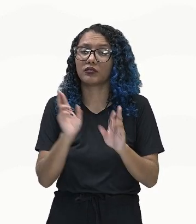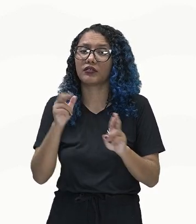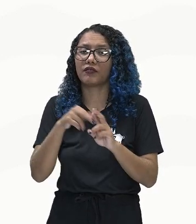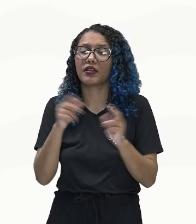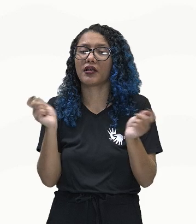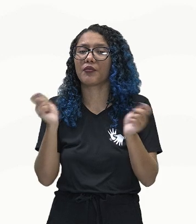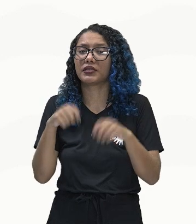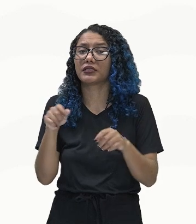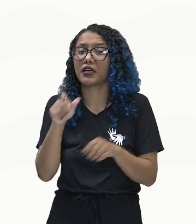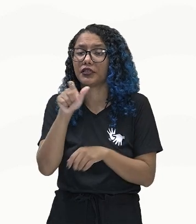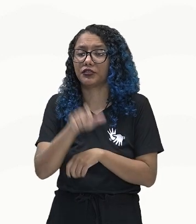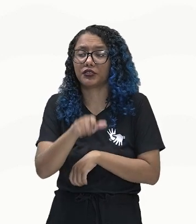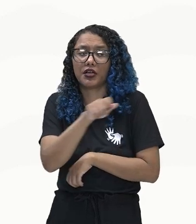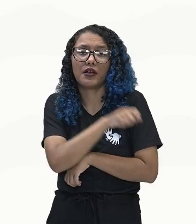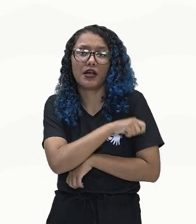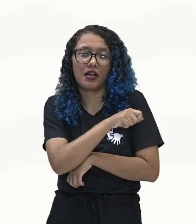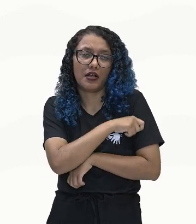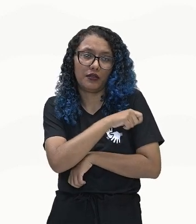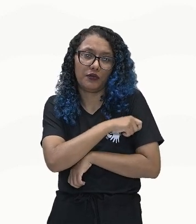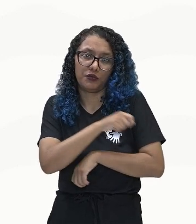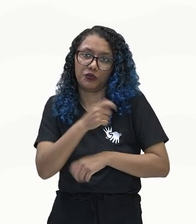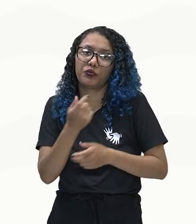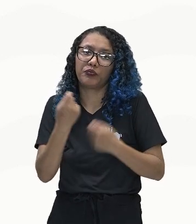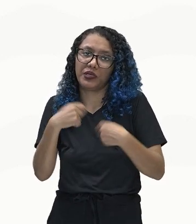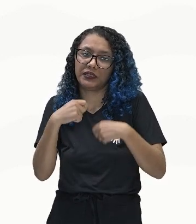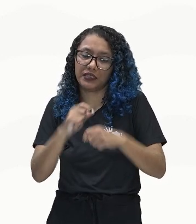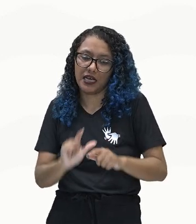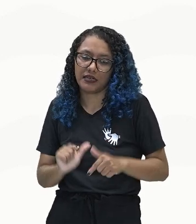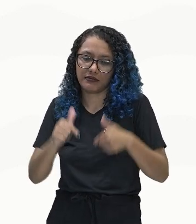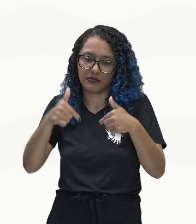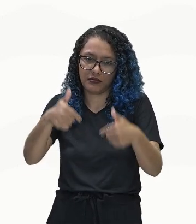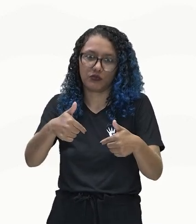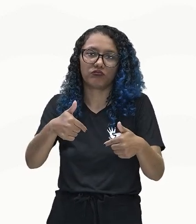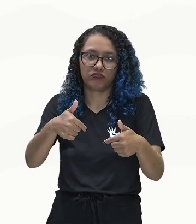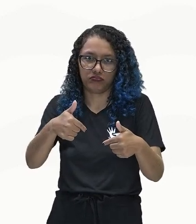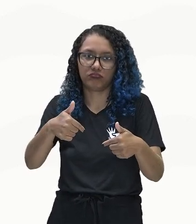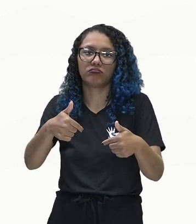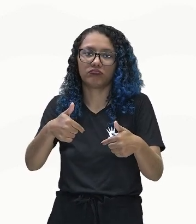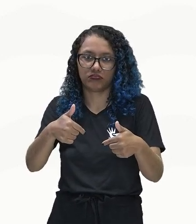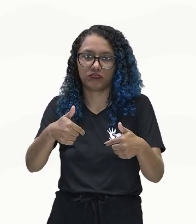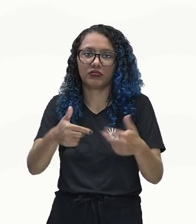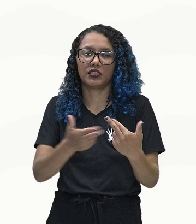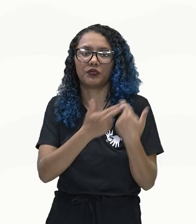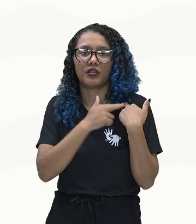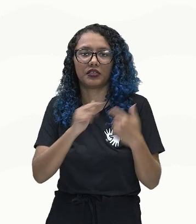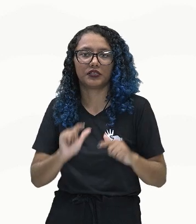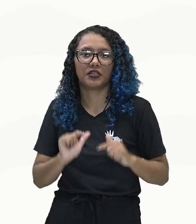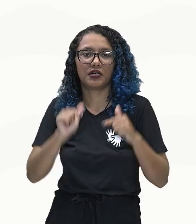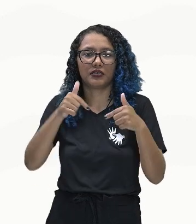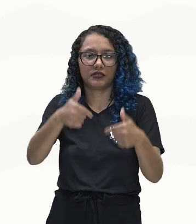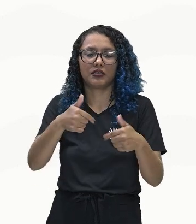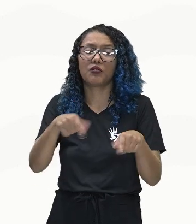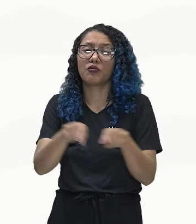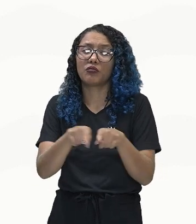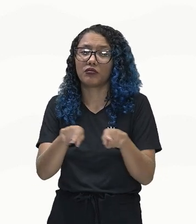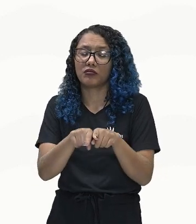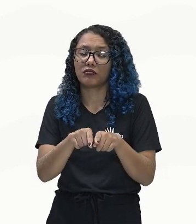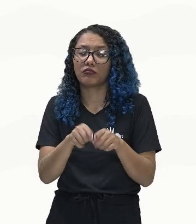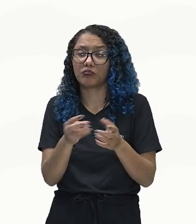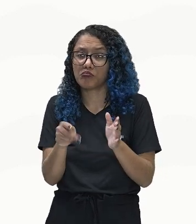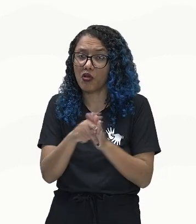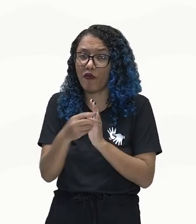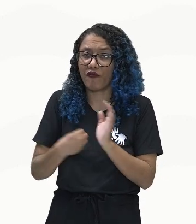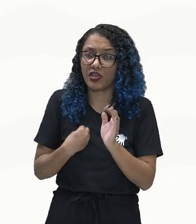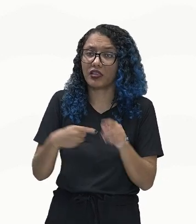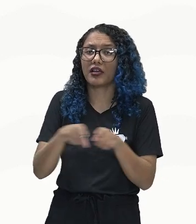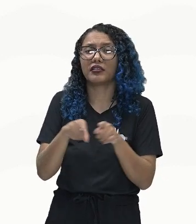um papel ativo na sua educação e também na sociedade de uma maneira geral. Então, envolve a